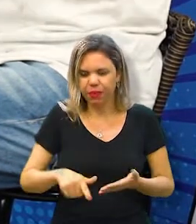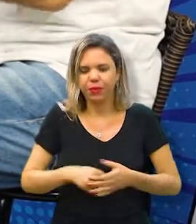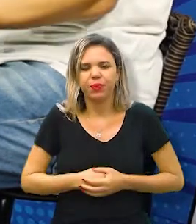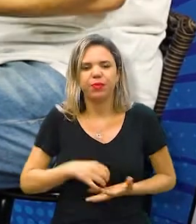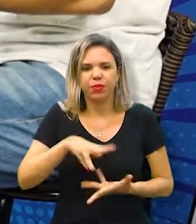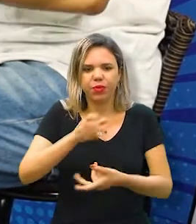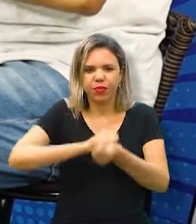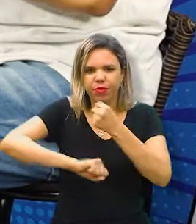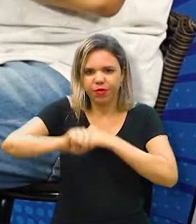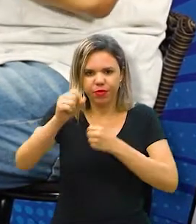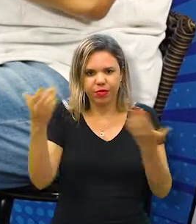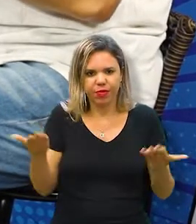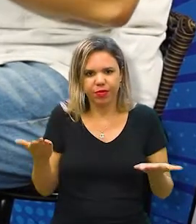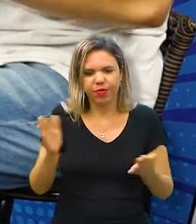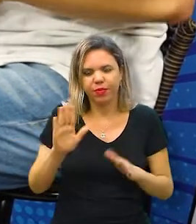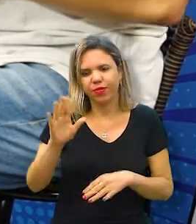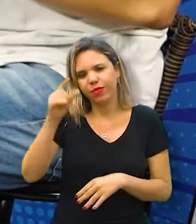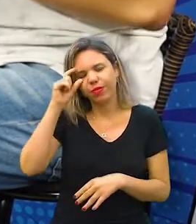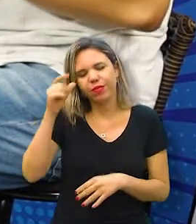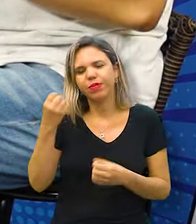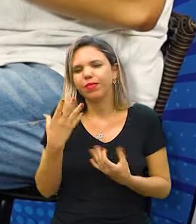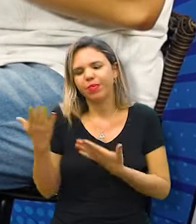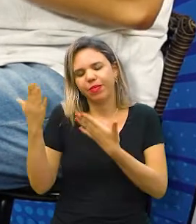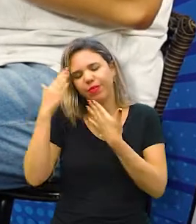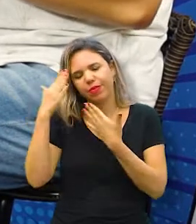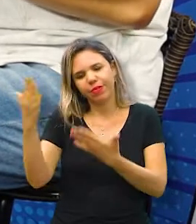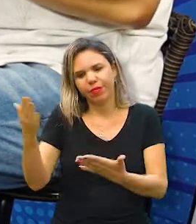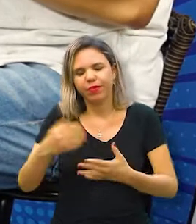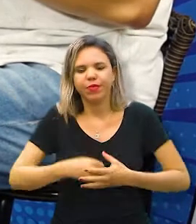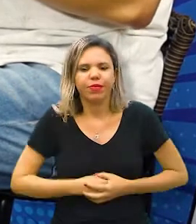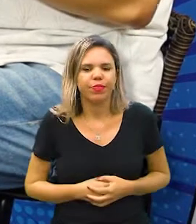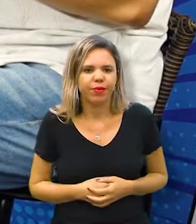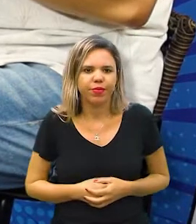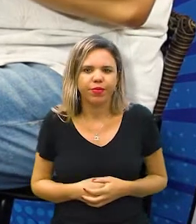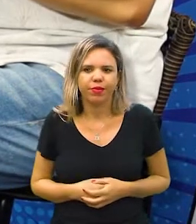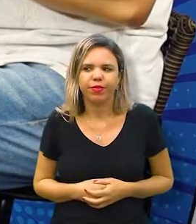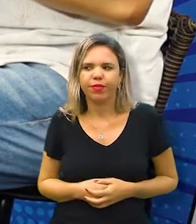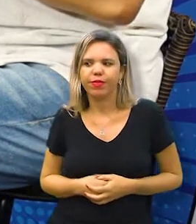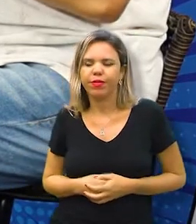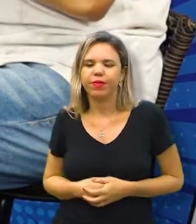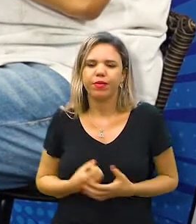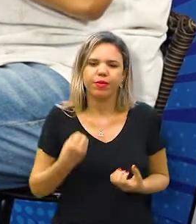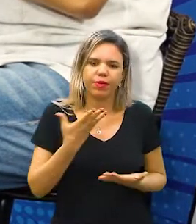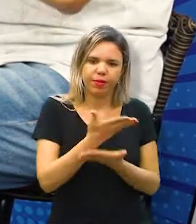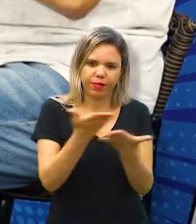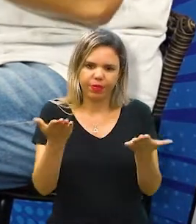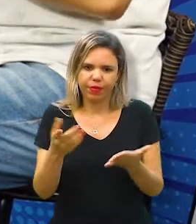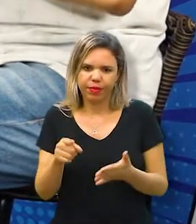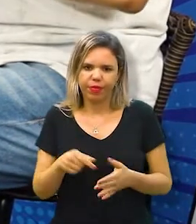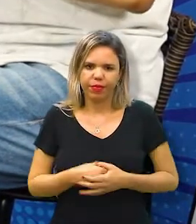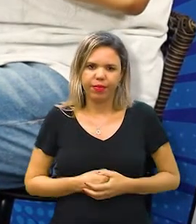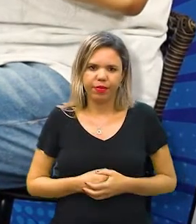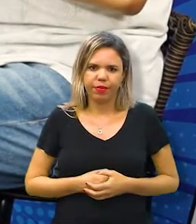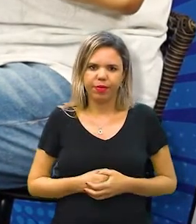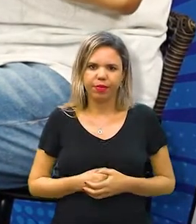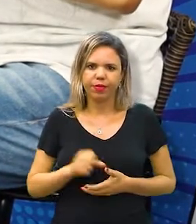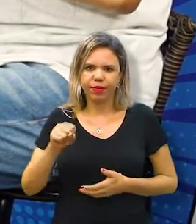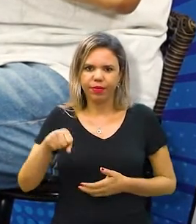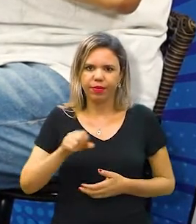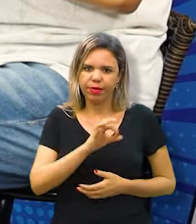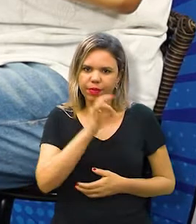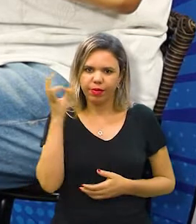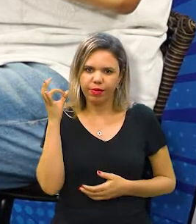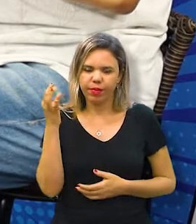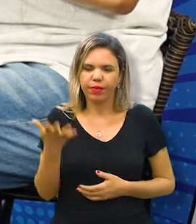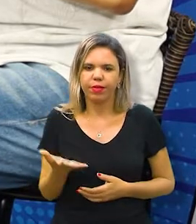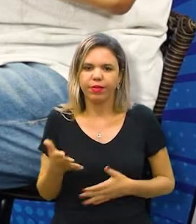Seja bem-vinda. Olá. Olá, muito obrigada. E aí, tudo bem com você?